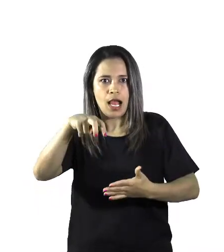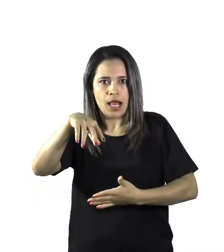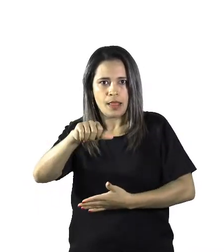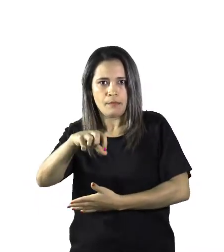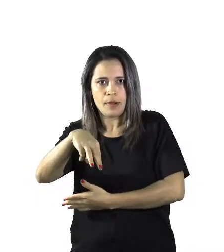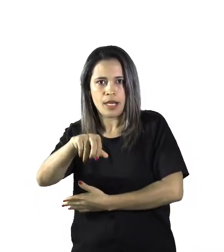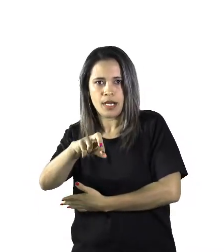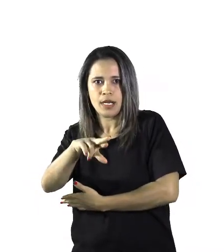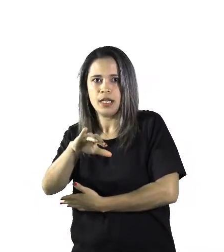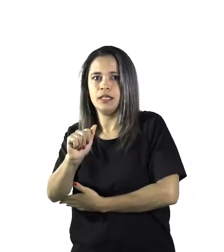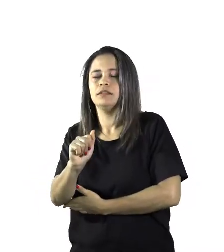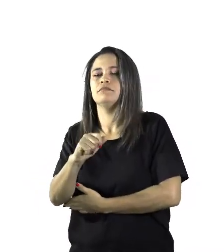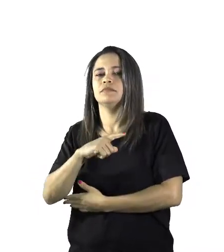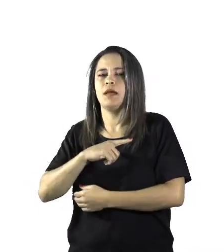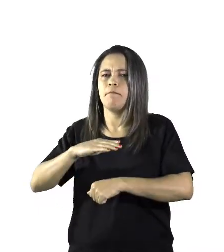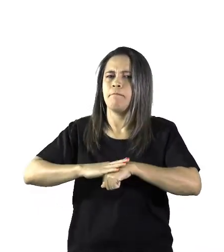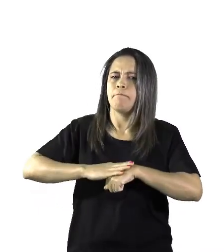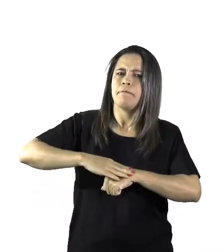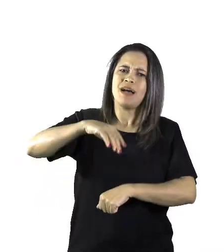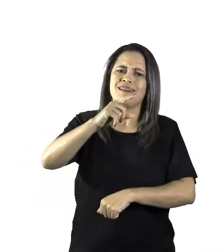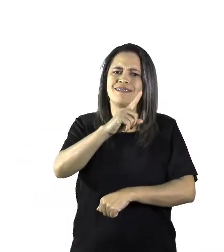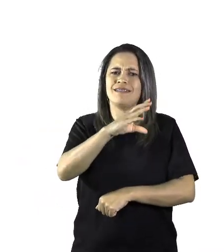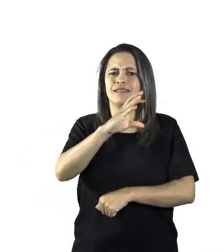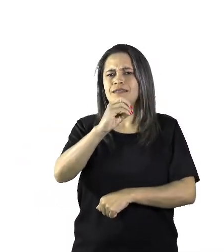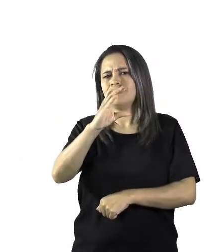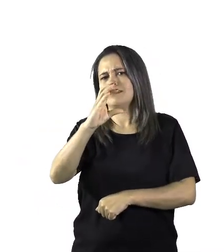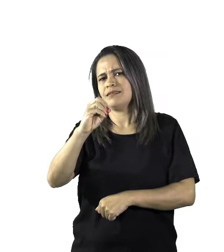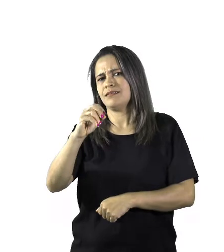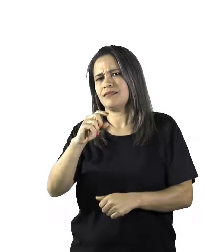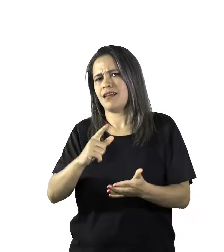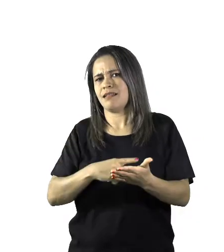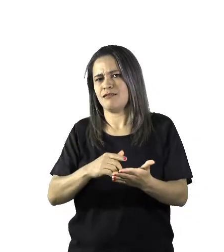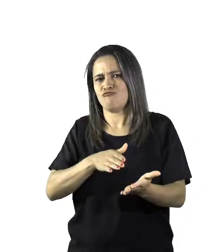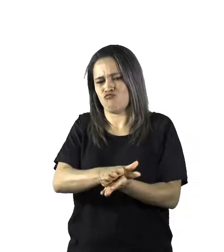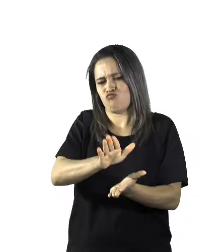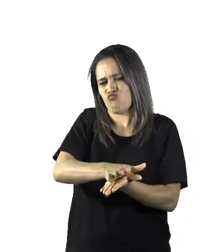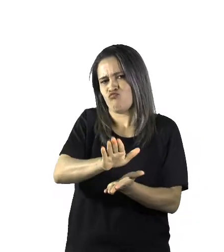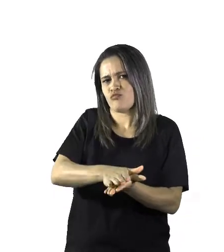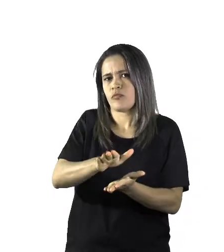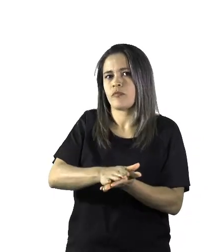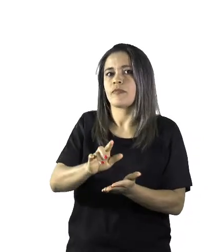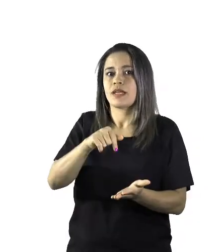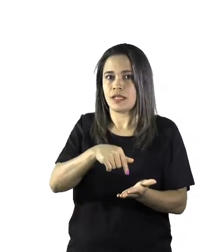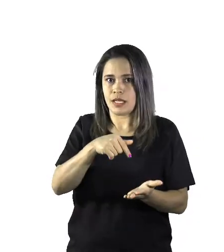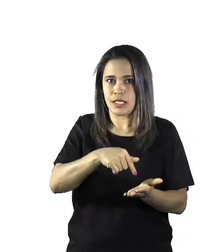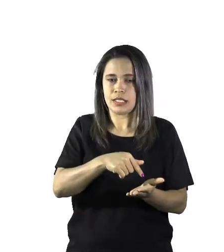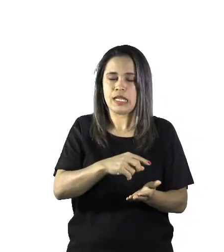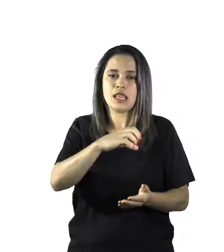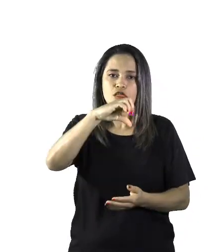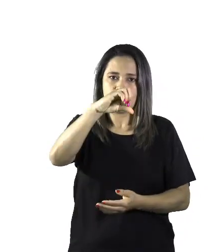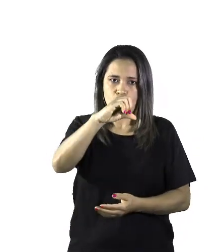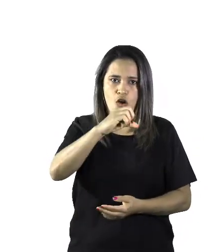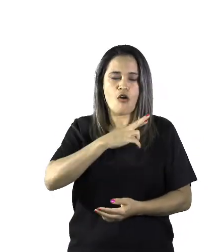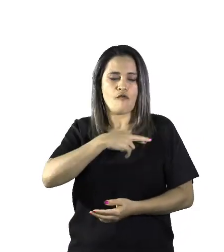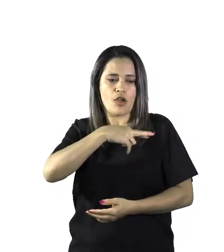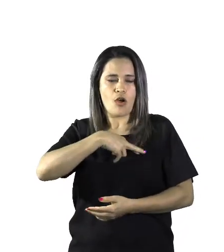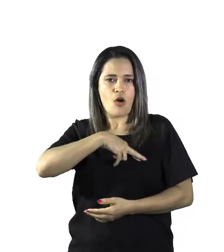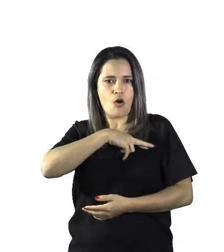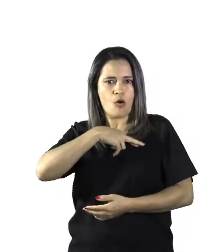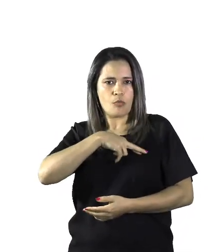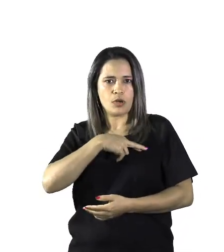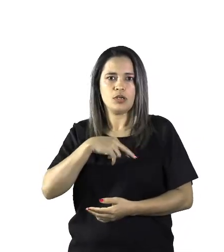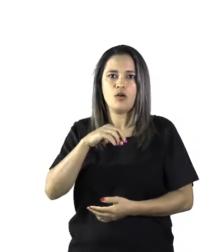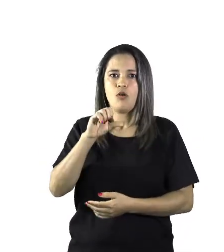tem mais de 100 livros publicados, entre eles 9 romances, 8